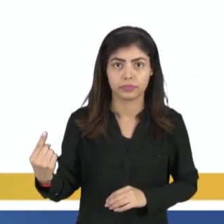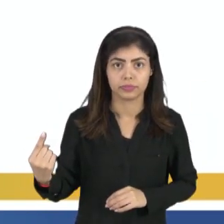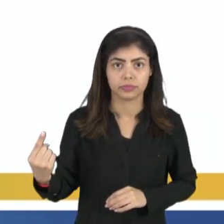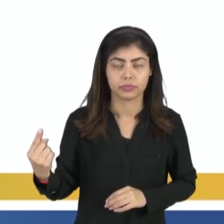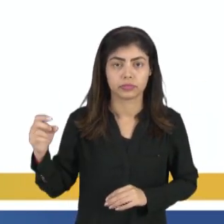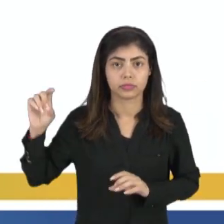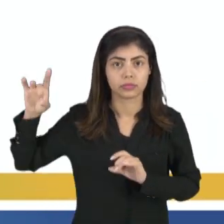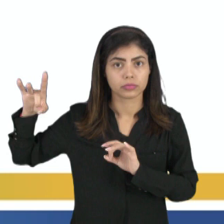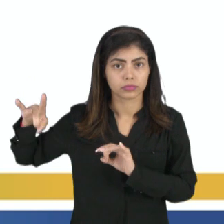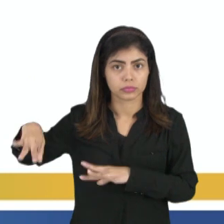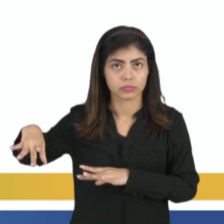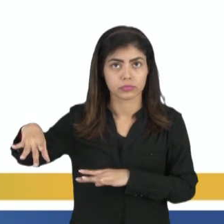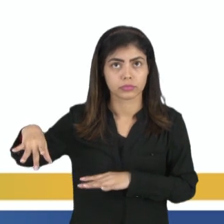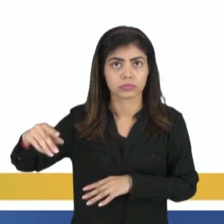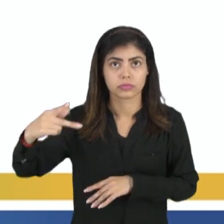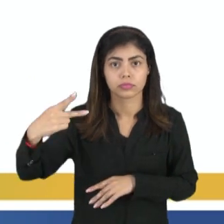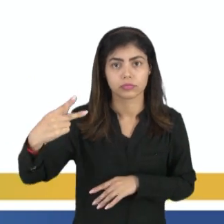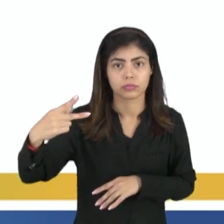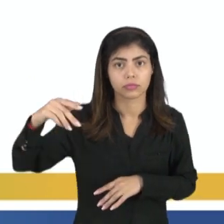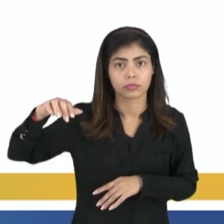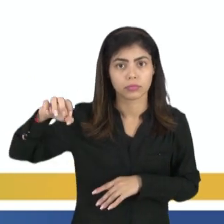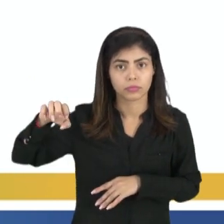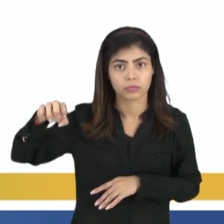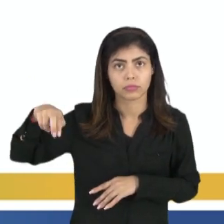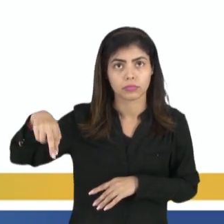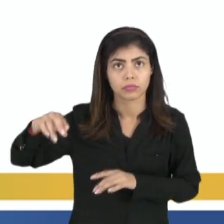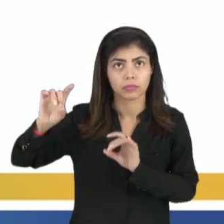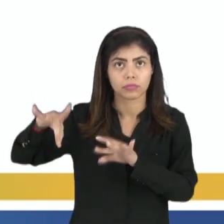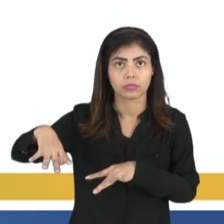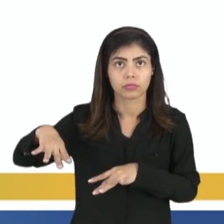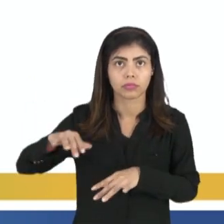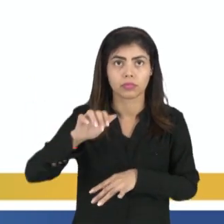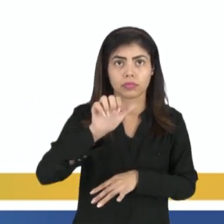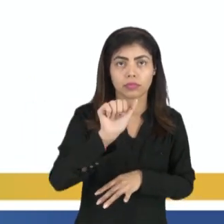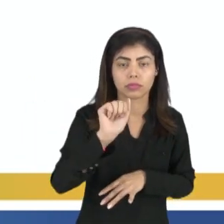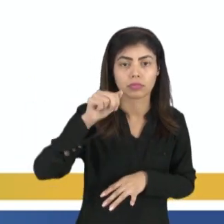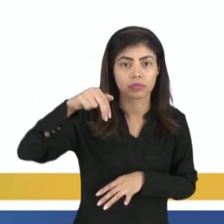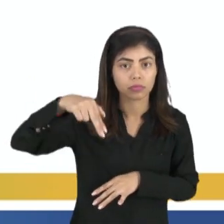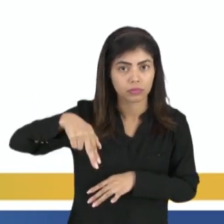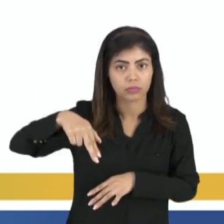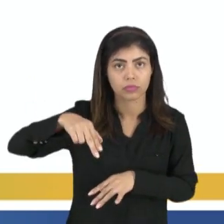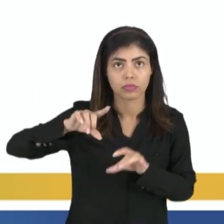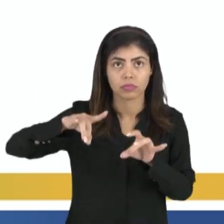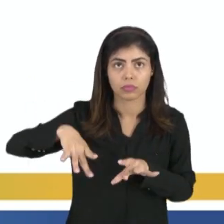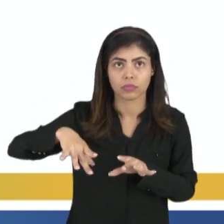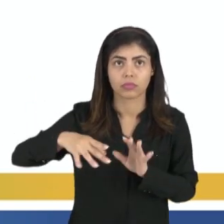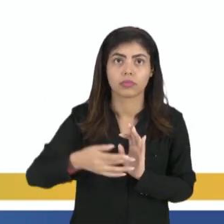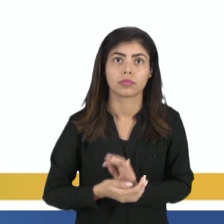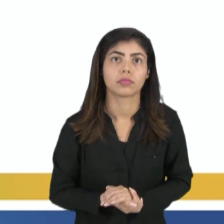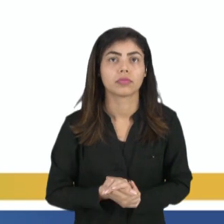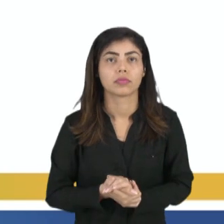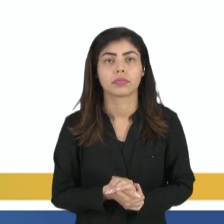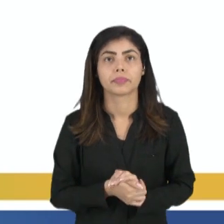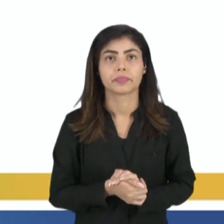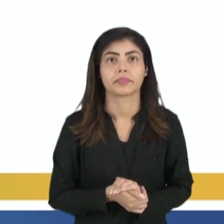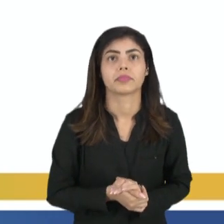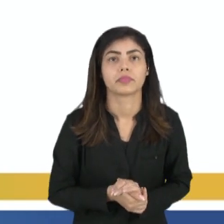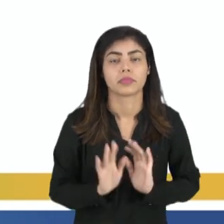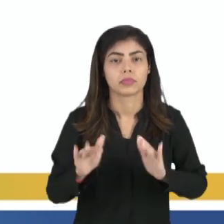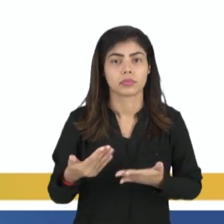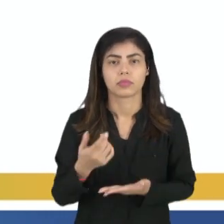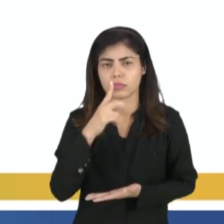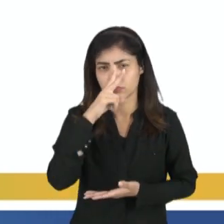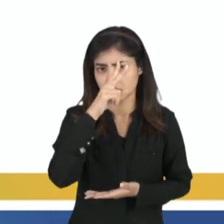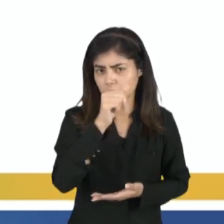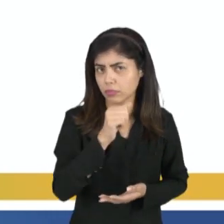nós temos aí a última a penúltima e a antepenúltima qual é a